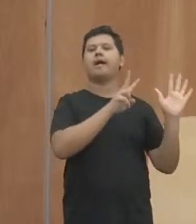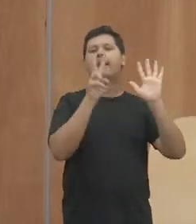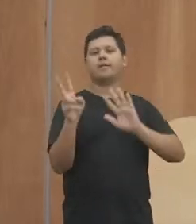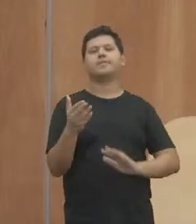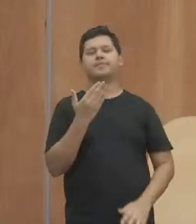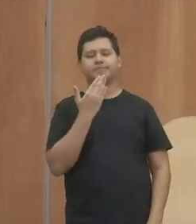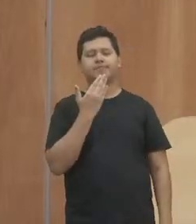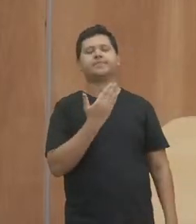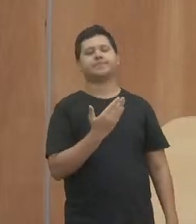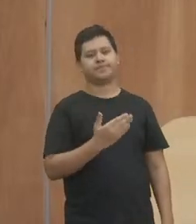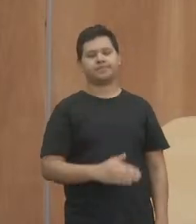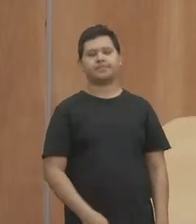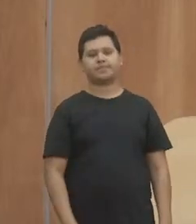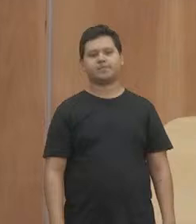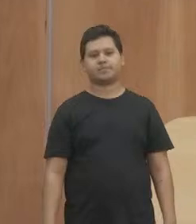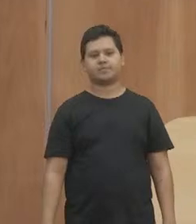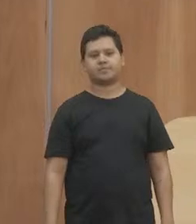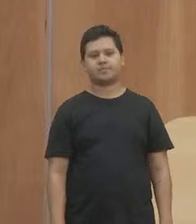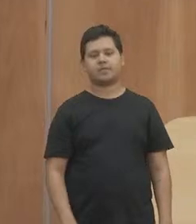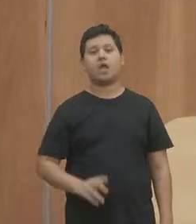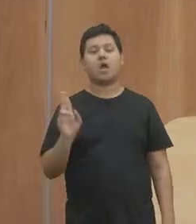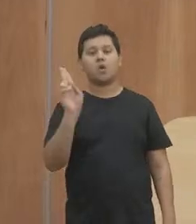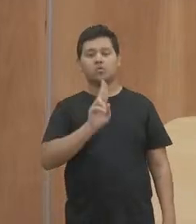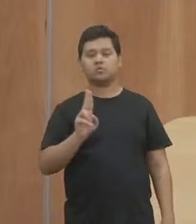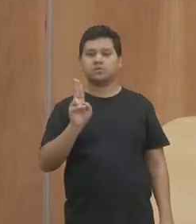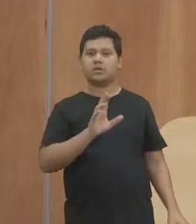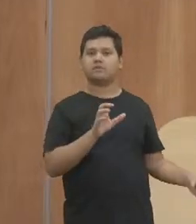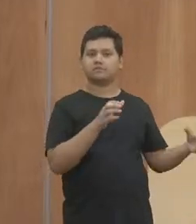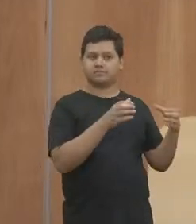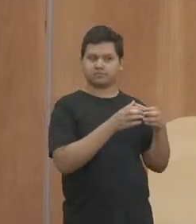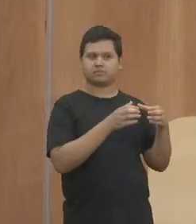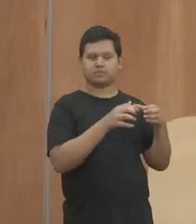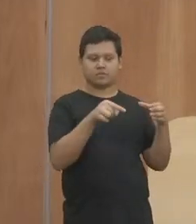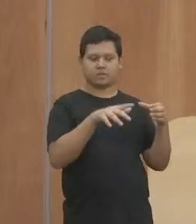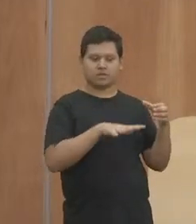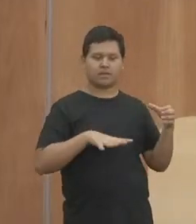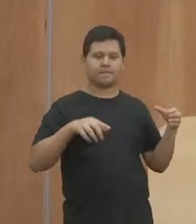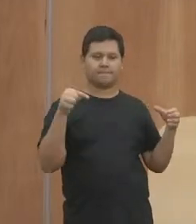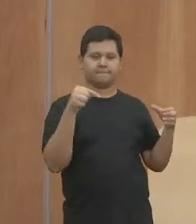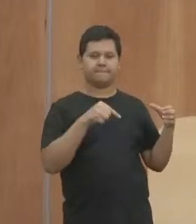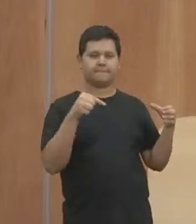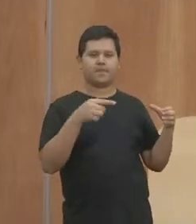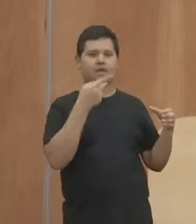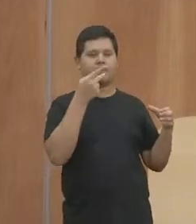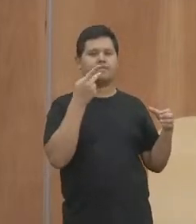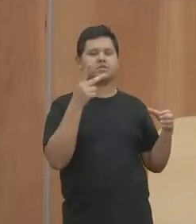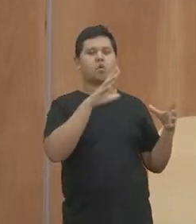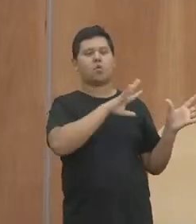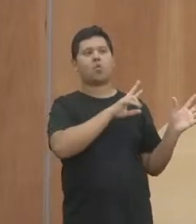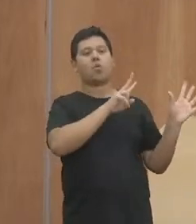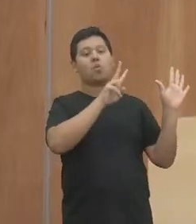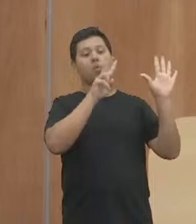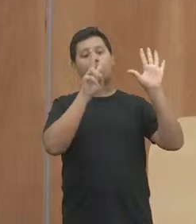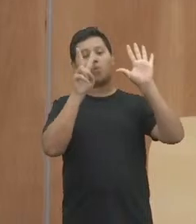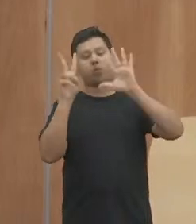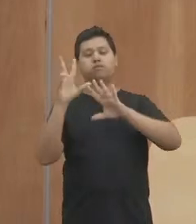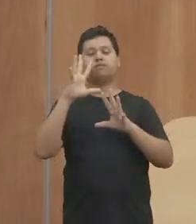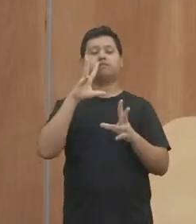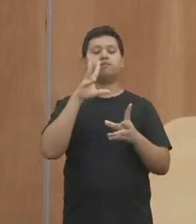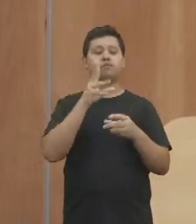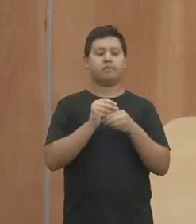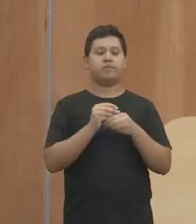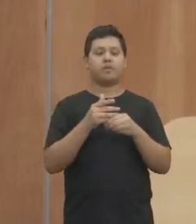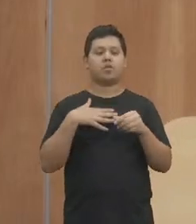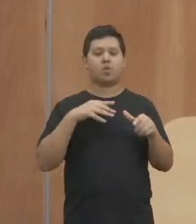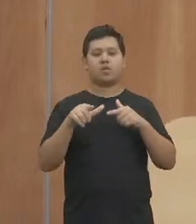semana. A gente utilizava, o Gabinete da Renovação utilizava esse espaço para fazer o resumo das atuações, das atividades do